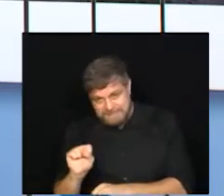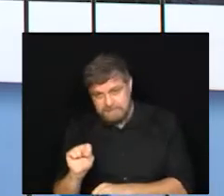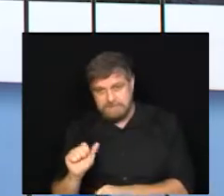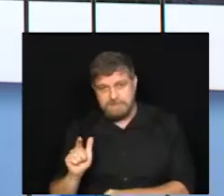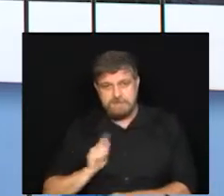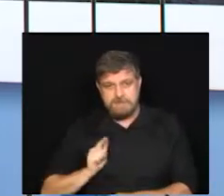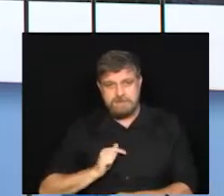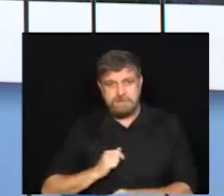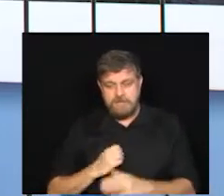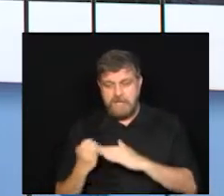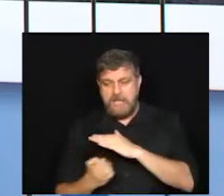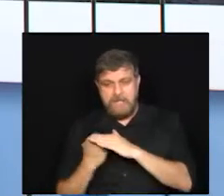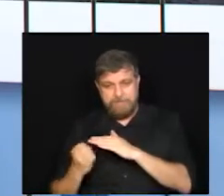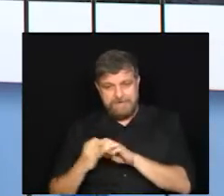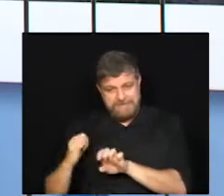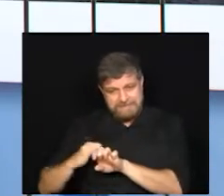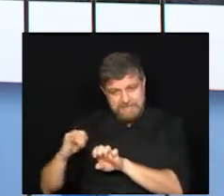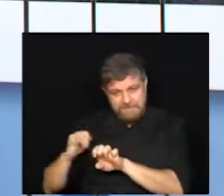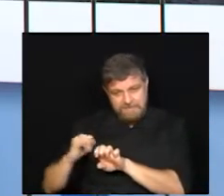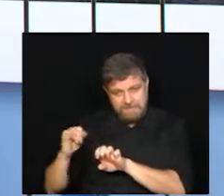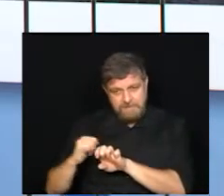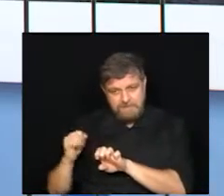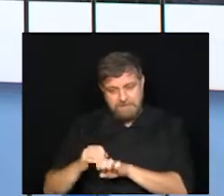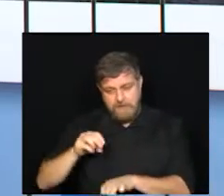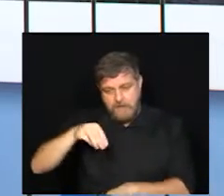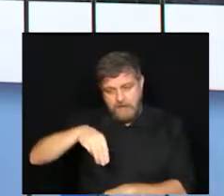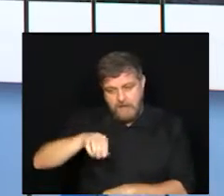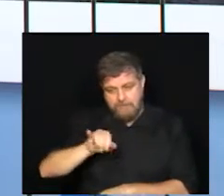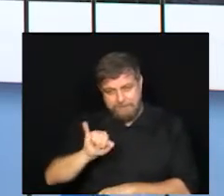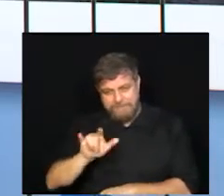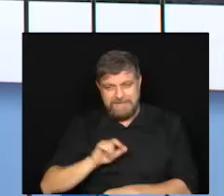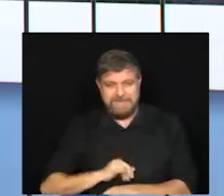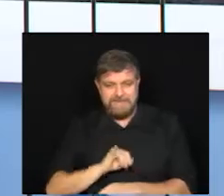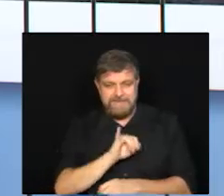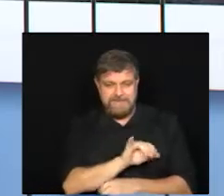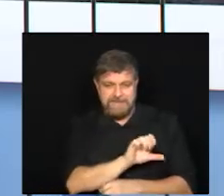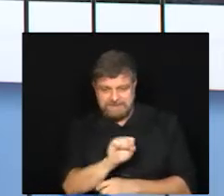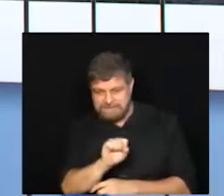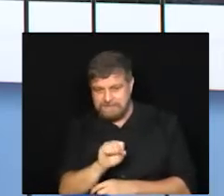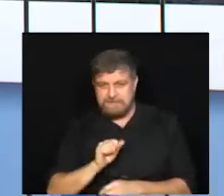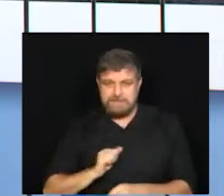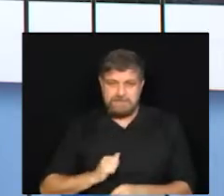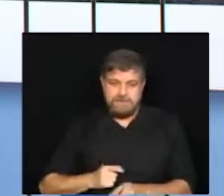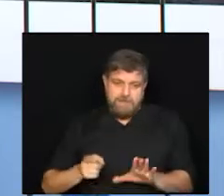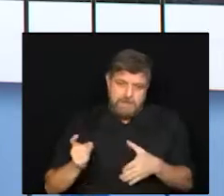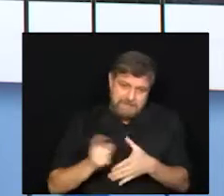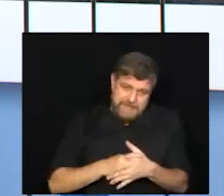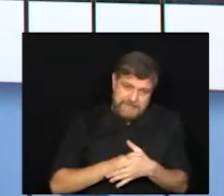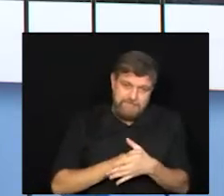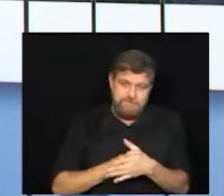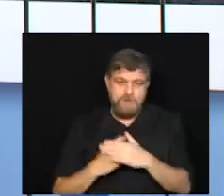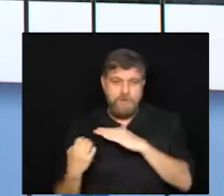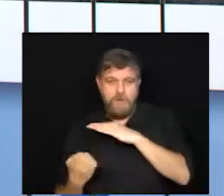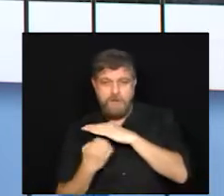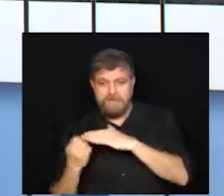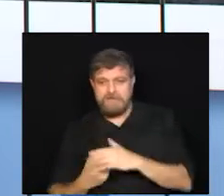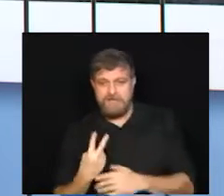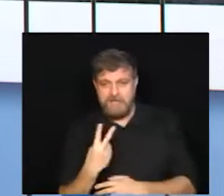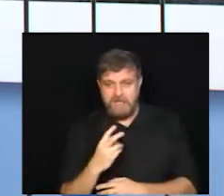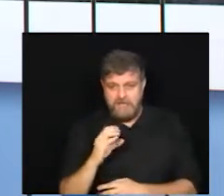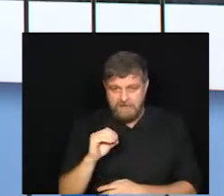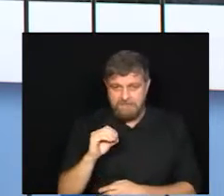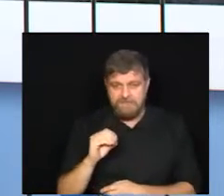de microempreendedor individual que esteja devendo ISS ou até pessoa jurídica, seria de 20